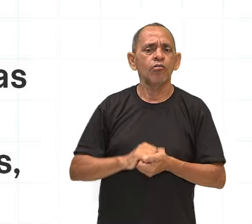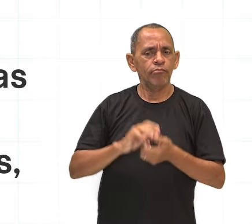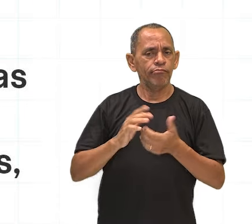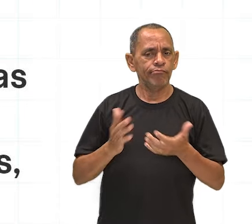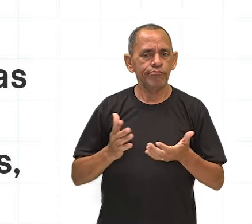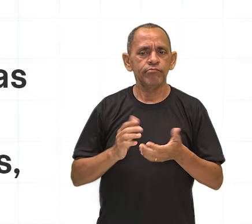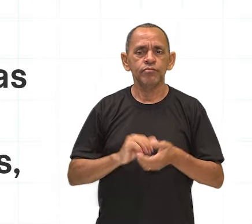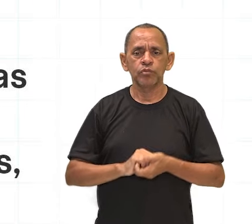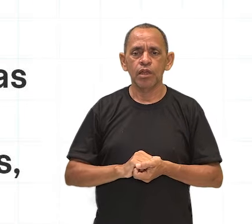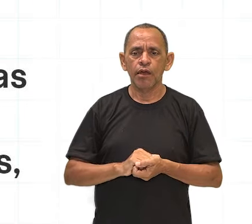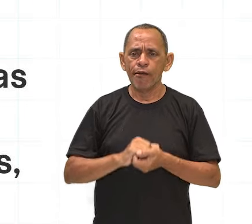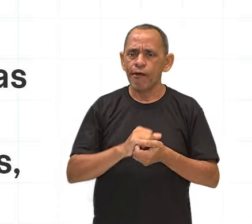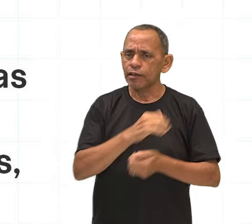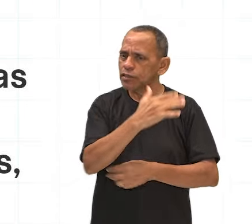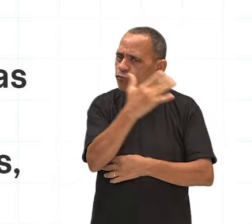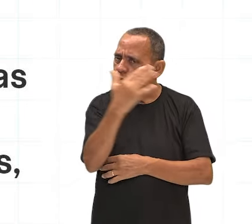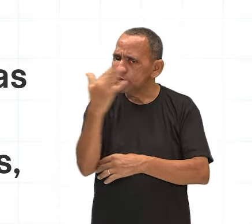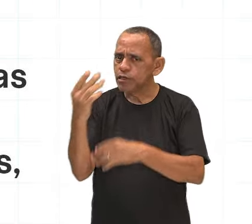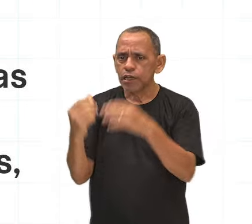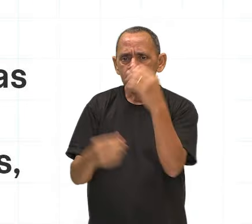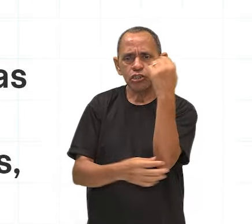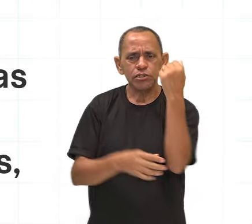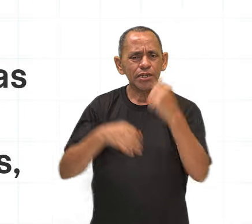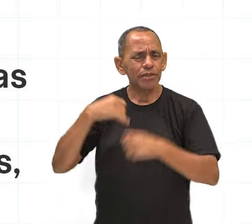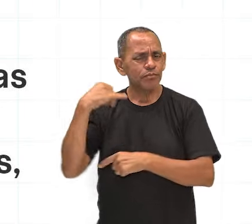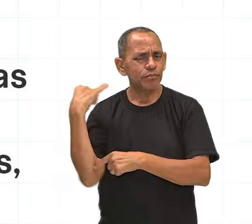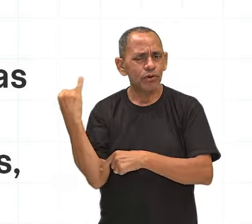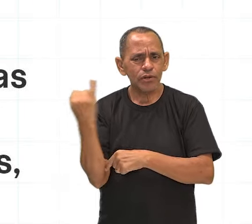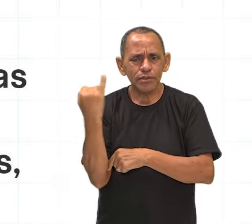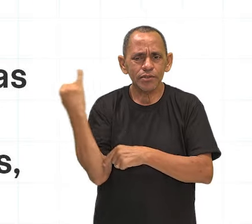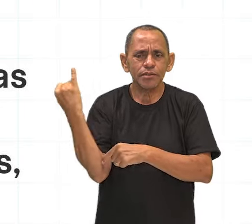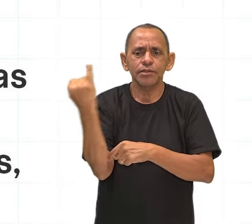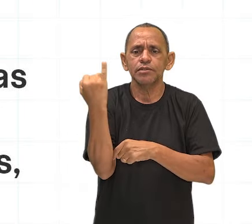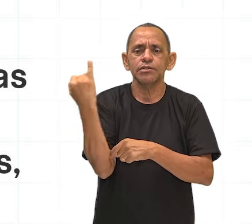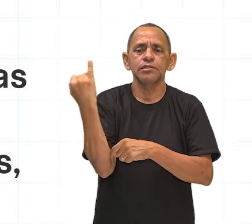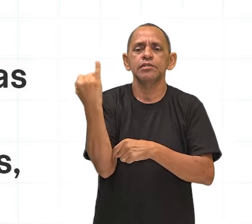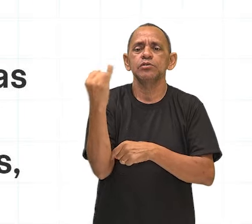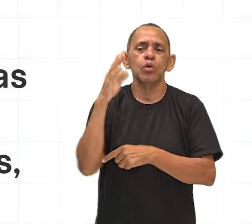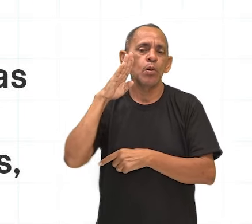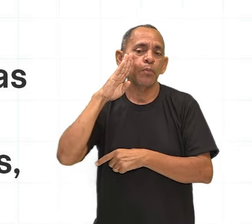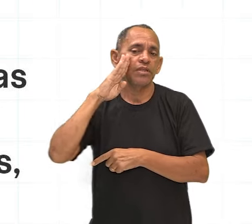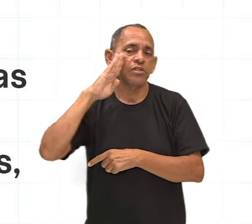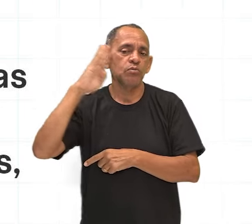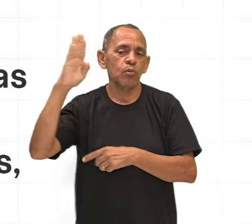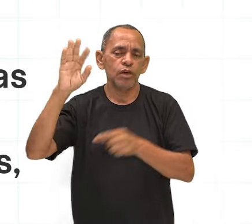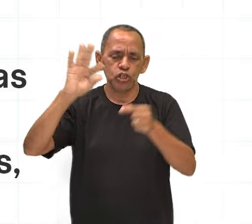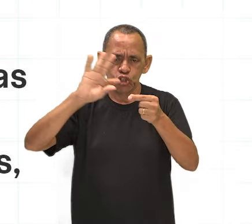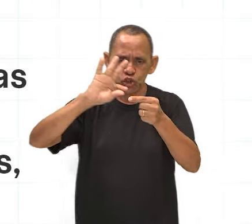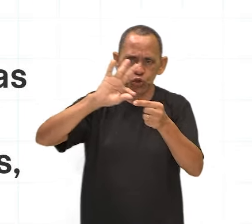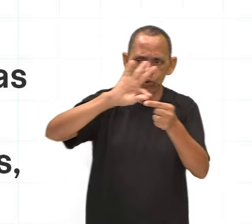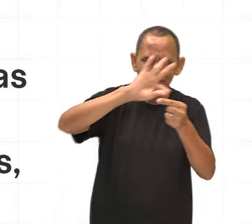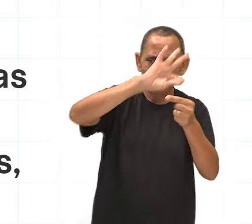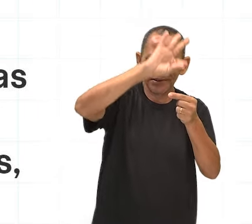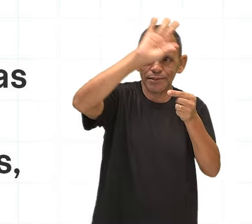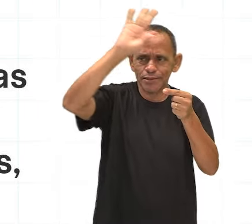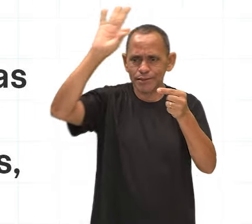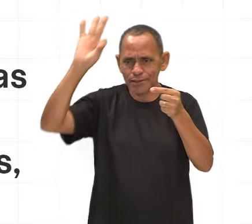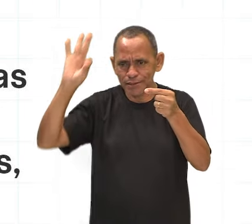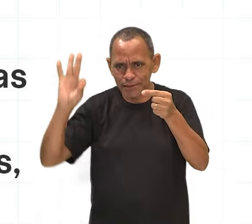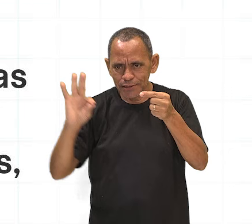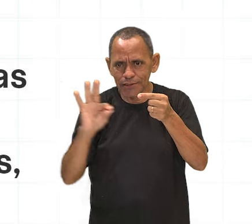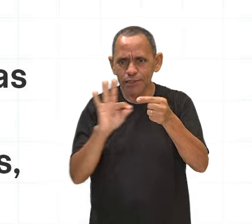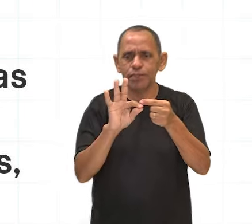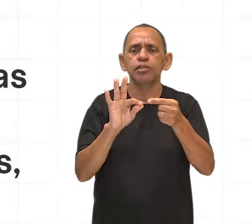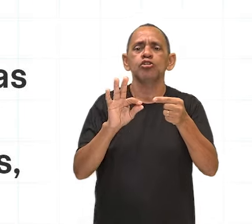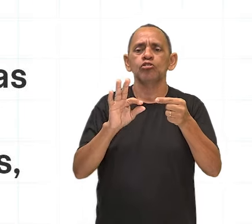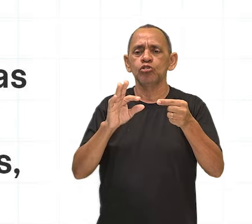exercer ali um papel bastante importante, né? Ele vai ser fundamental no ciclo hidrológico. Então, esse